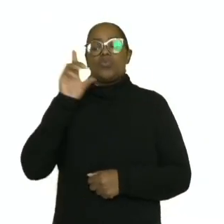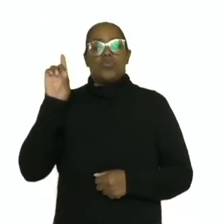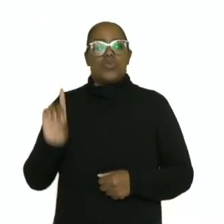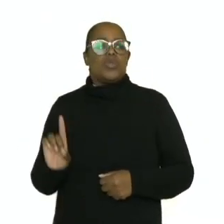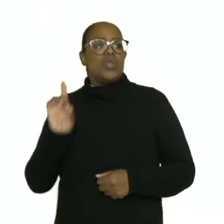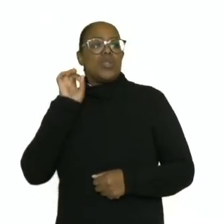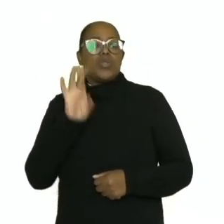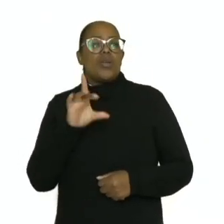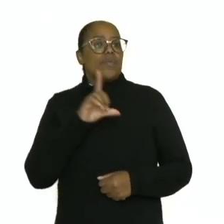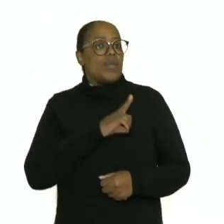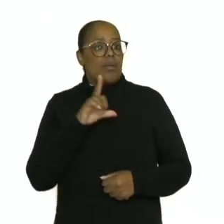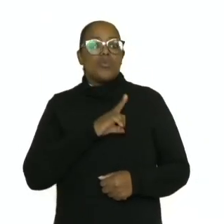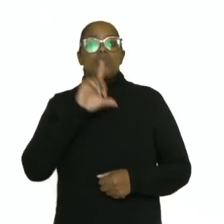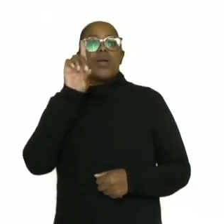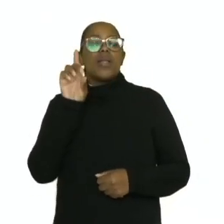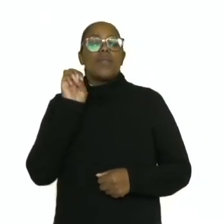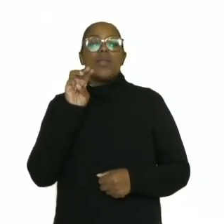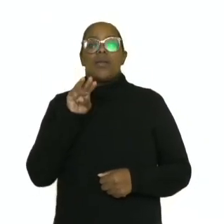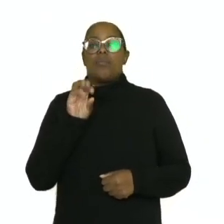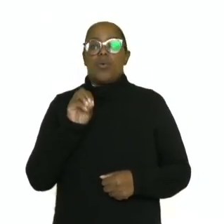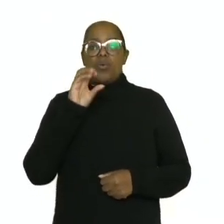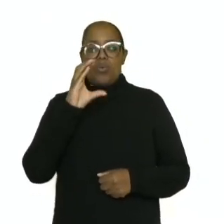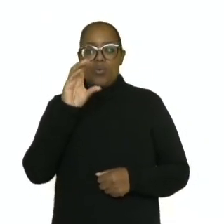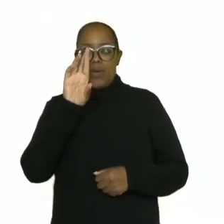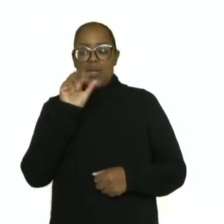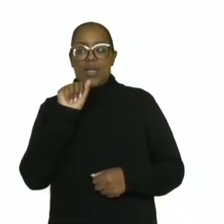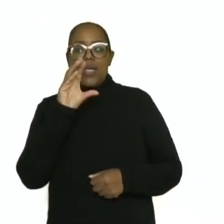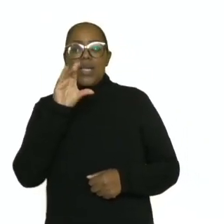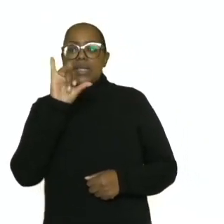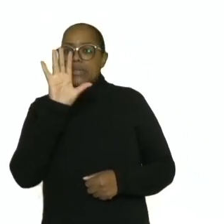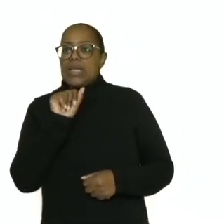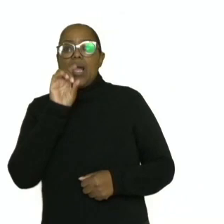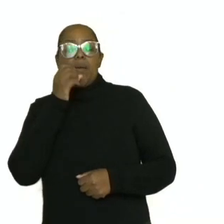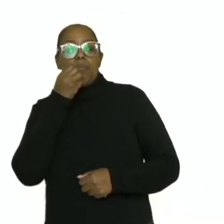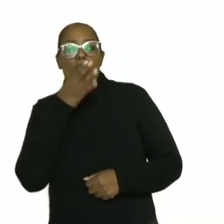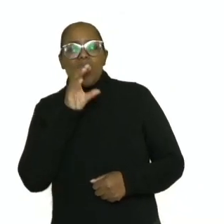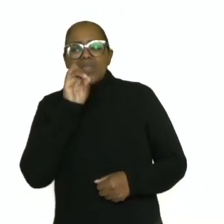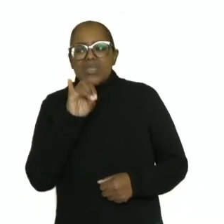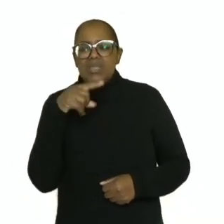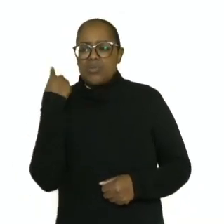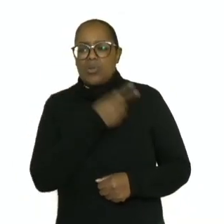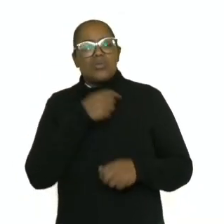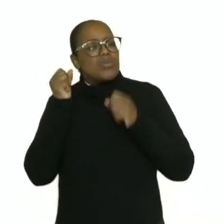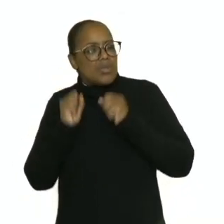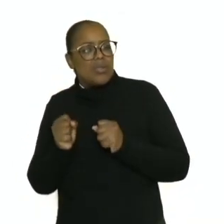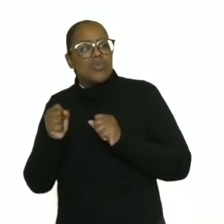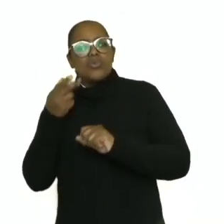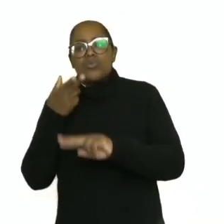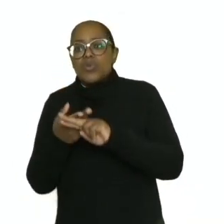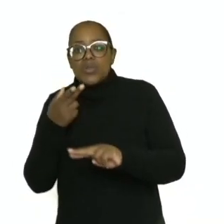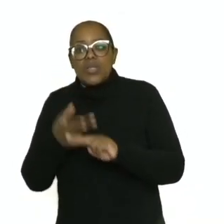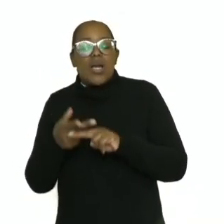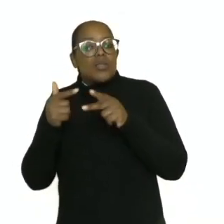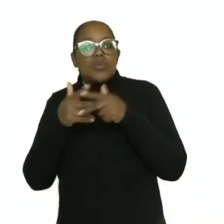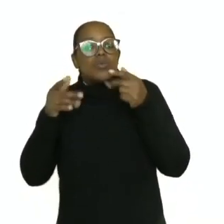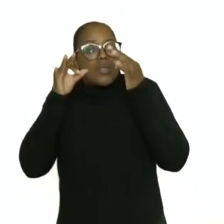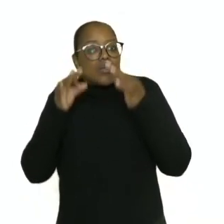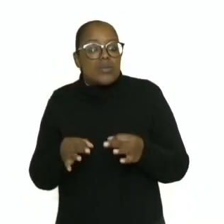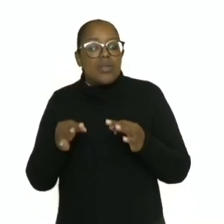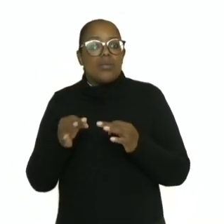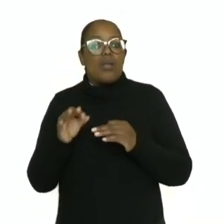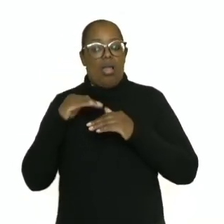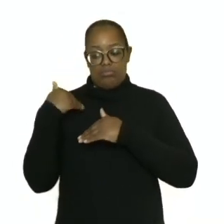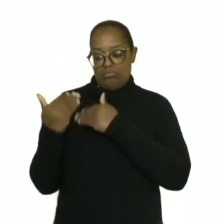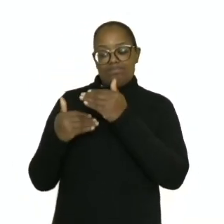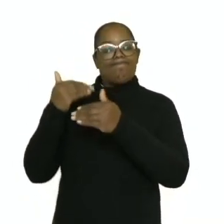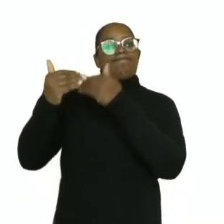Só temos uma democracia boa se podemos exercer esses direitos. Os direitos são prerrogativas concedidas ao indivíduo na sua